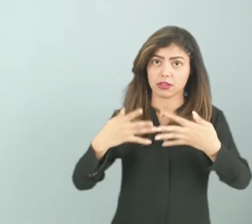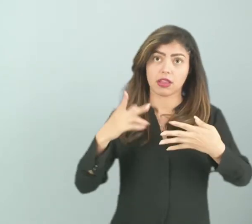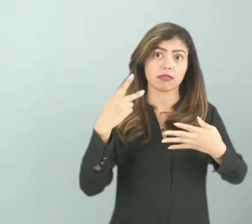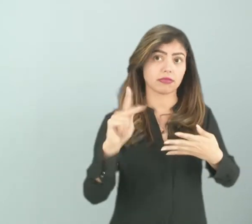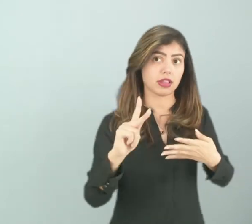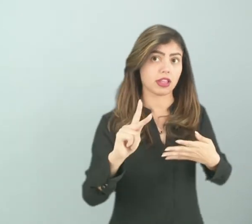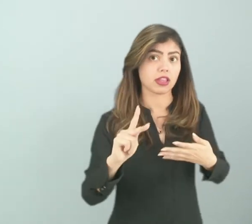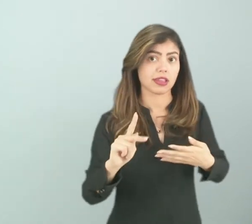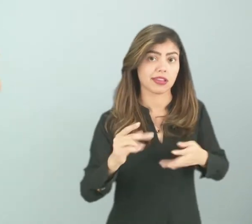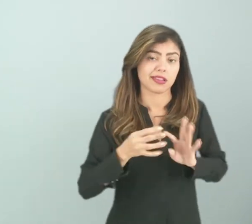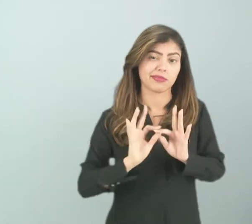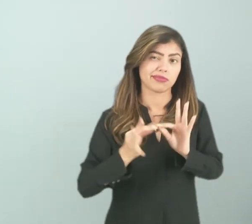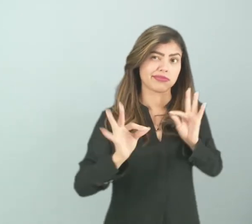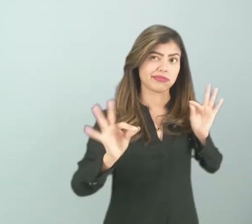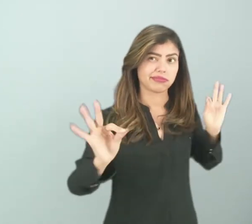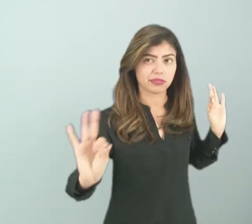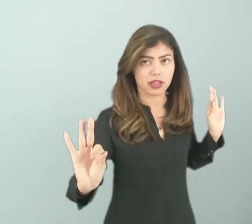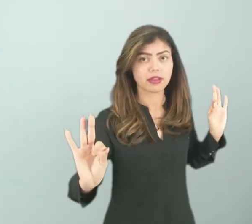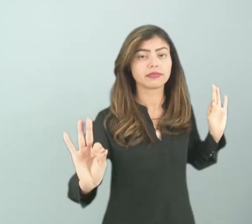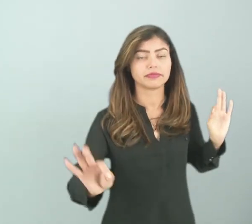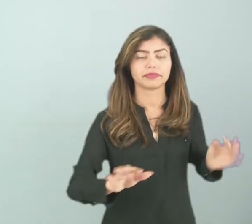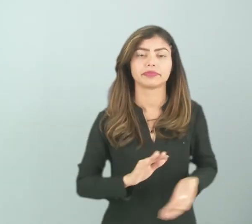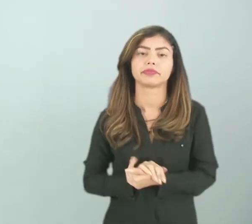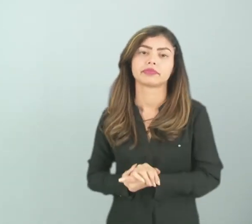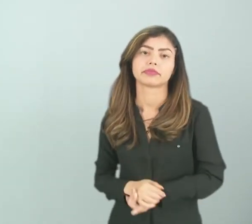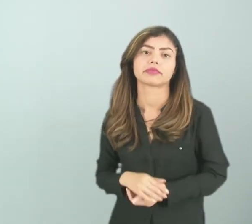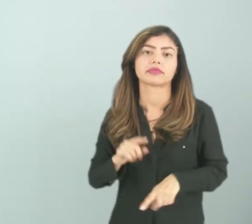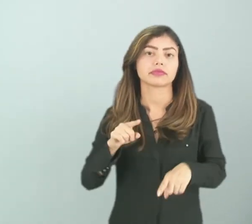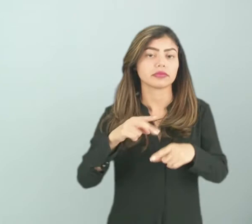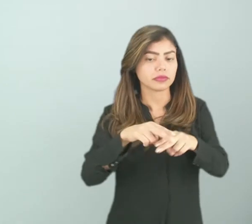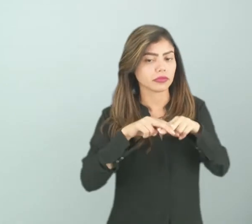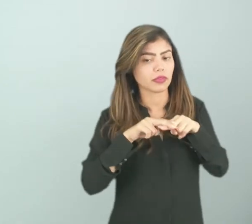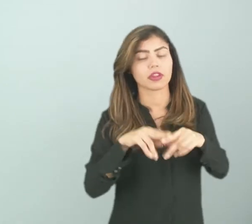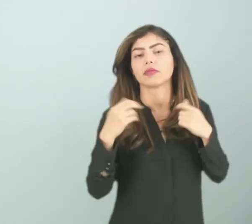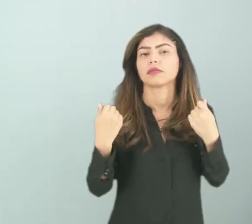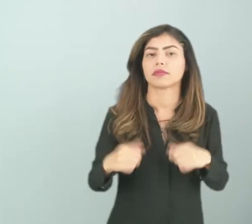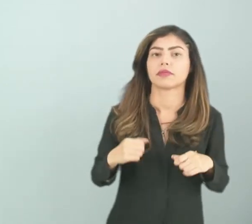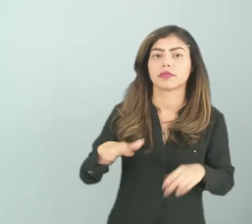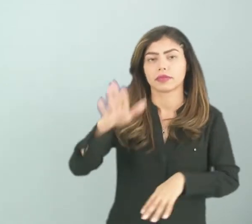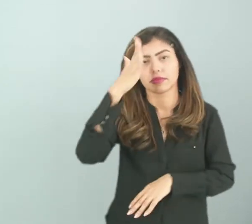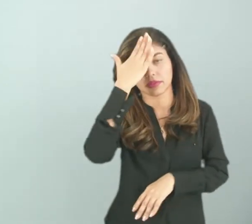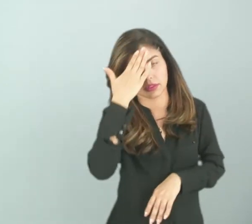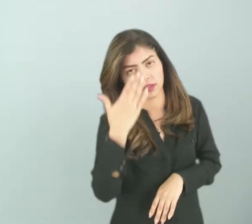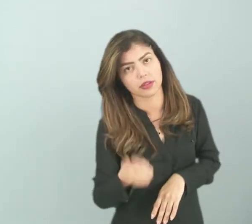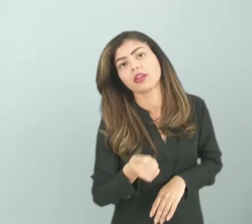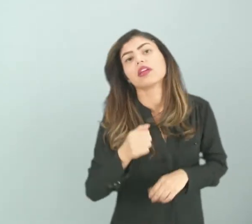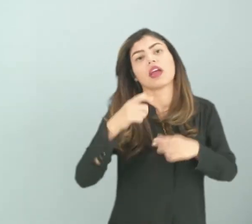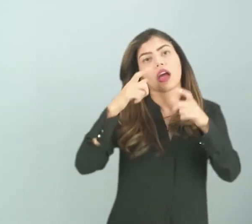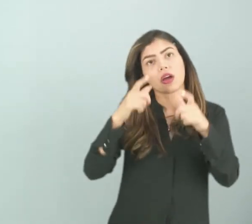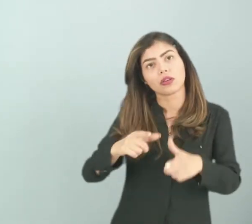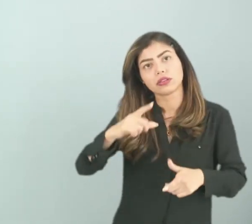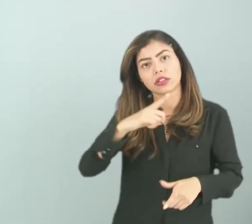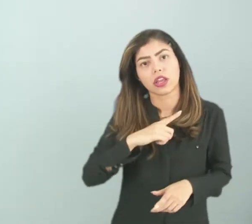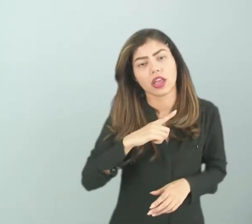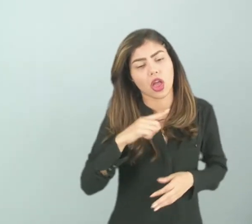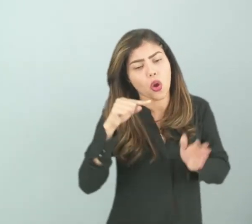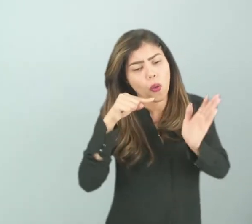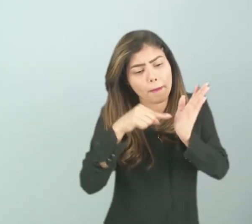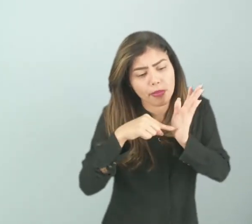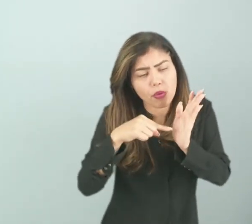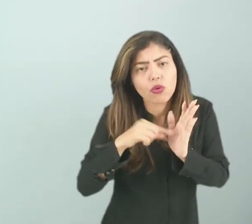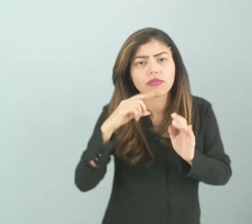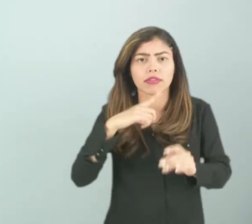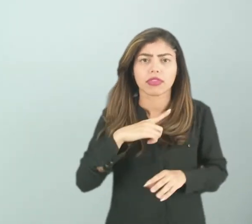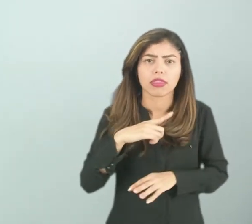explicaram levou mais tempo para ele. Por isso, nós temos que saber onde nós estamos, pontos de